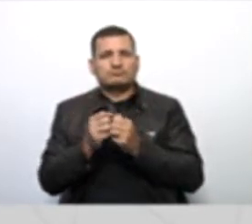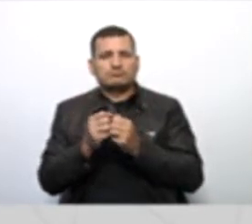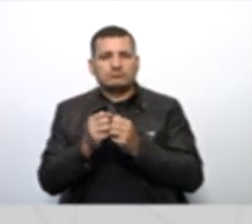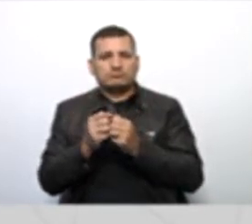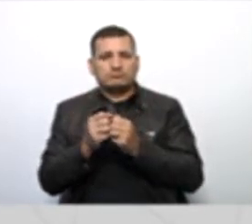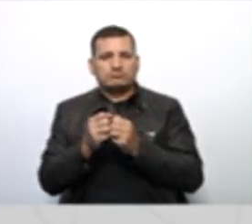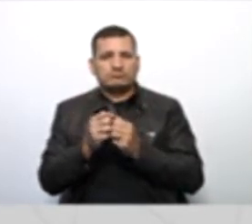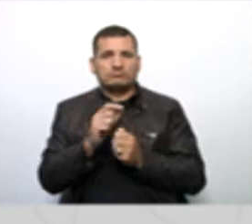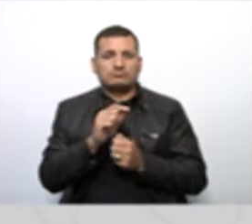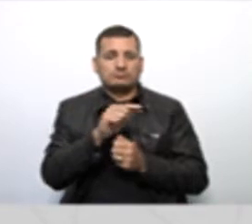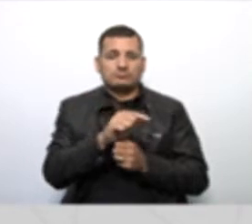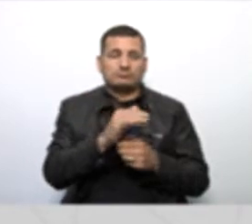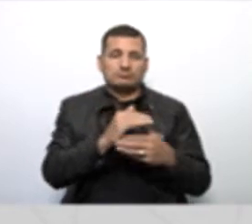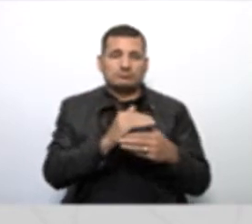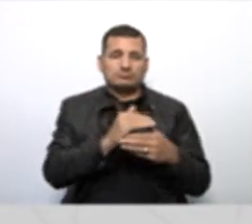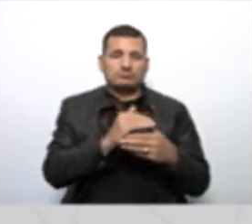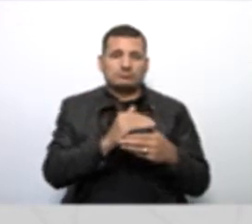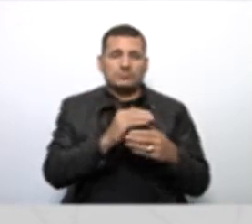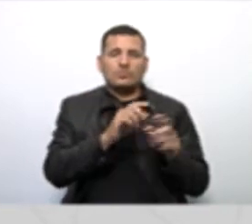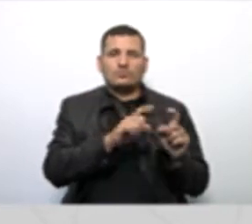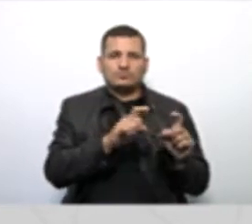computador pessoal